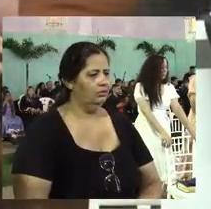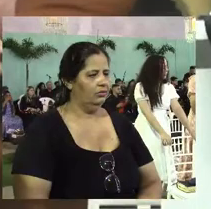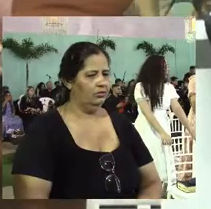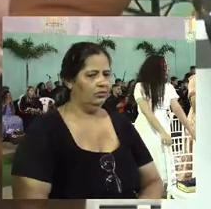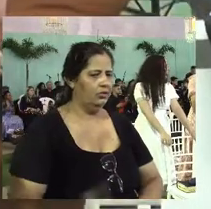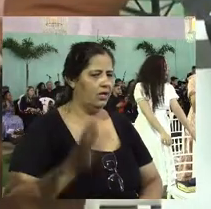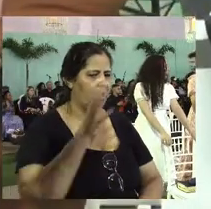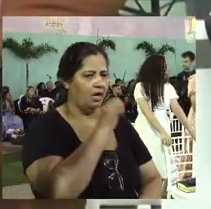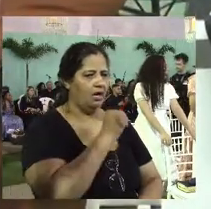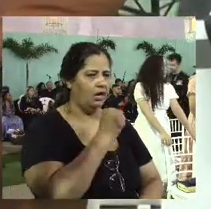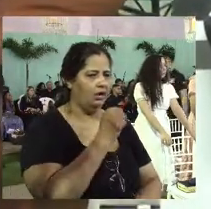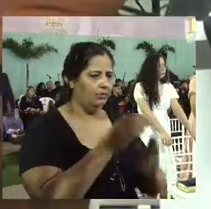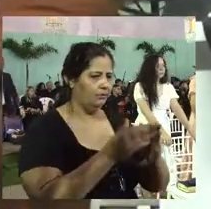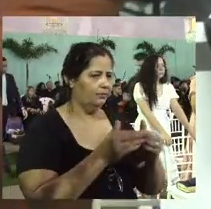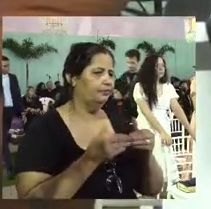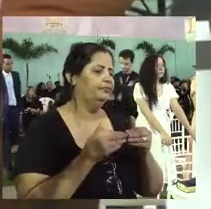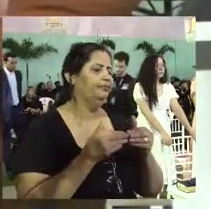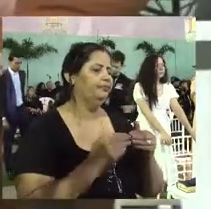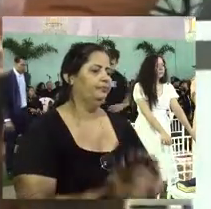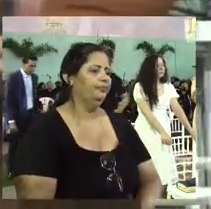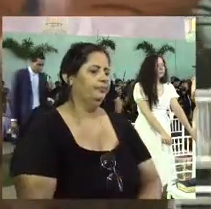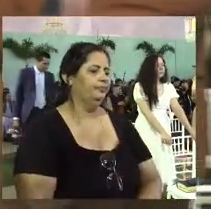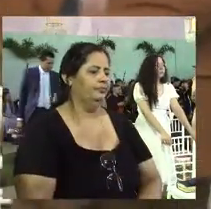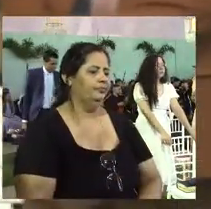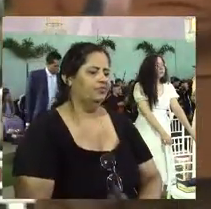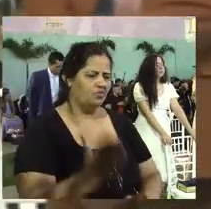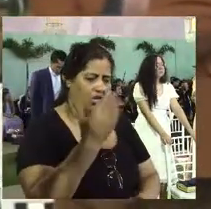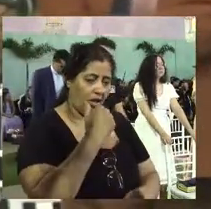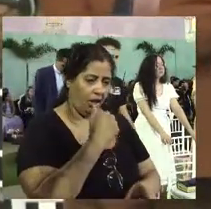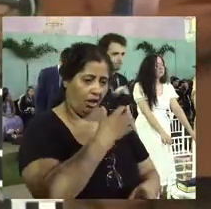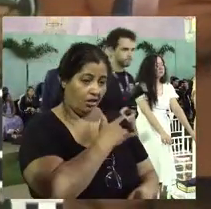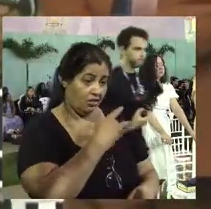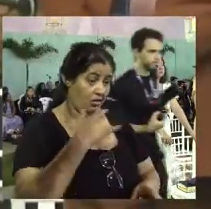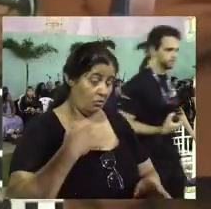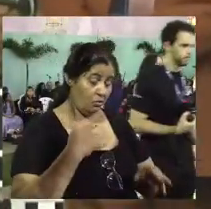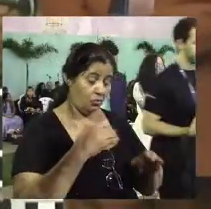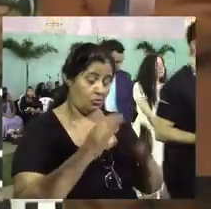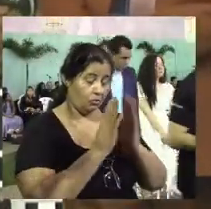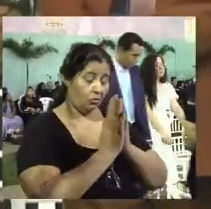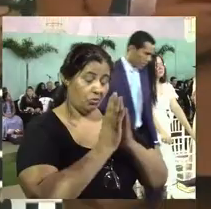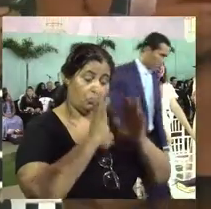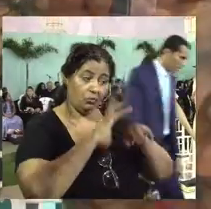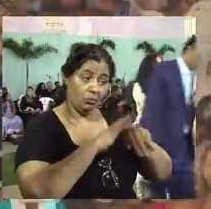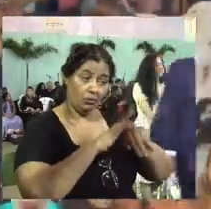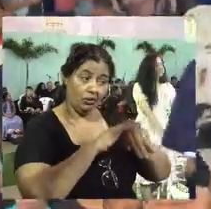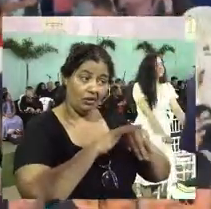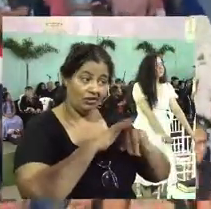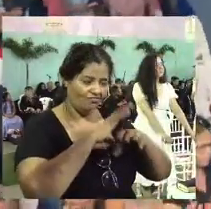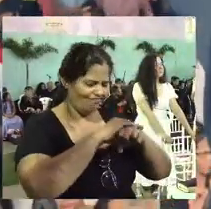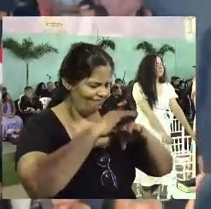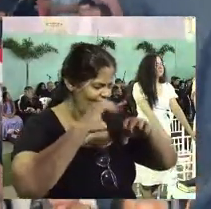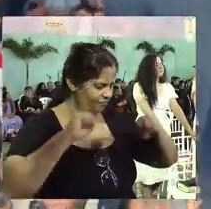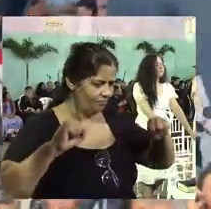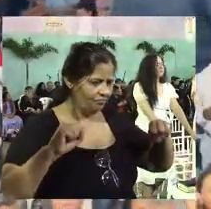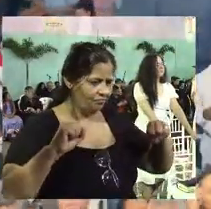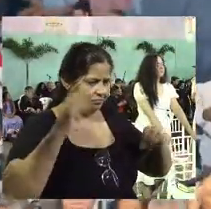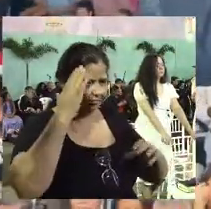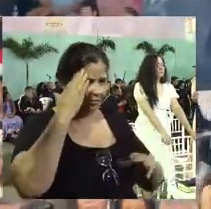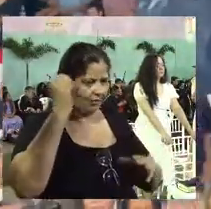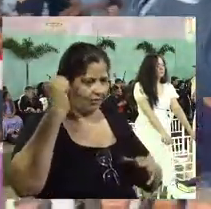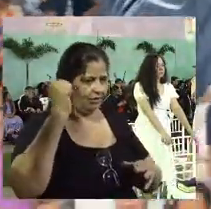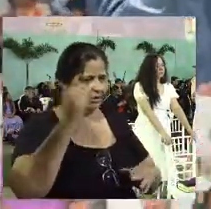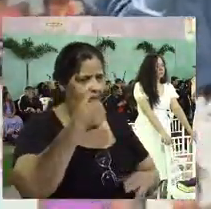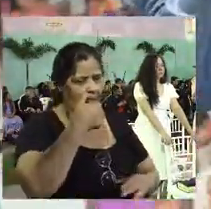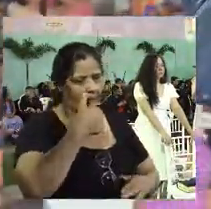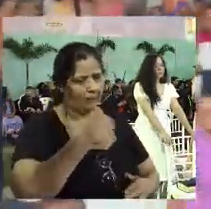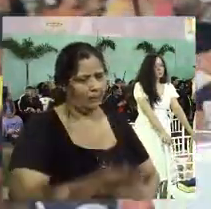venha rápido irmãos por favor rima dará venha correndo vem adorando agora amanhã de manhã vai pegar fogo meu amigo